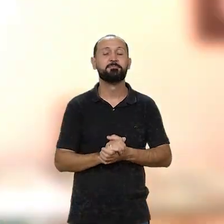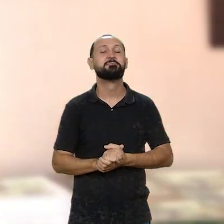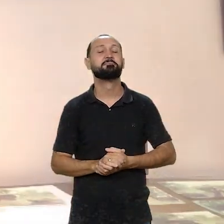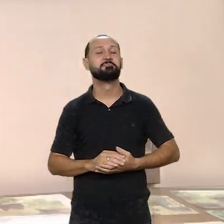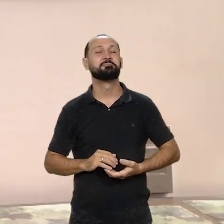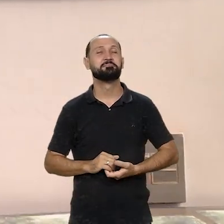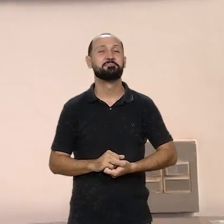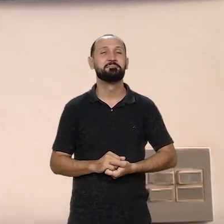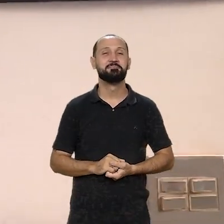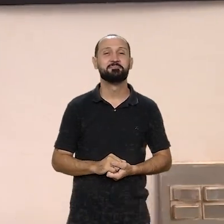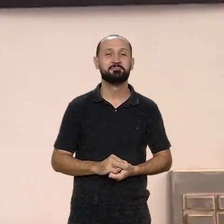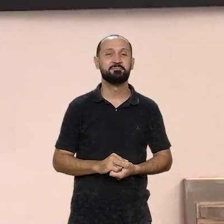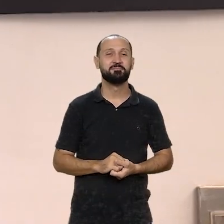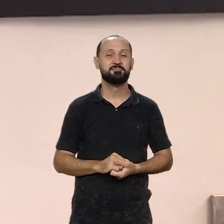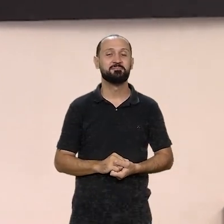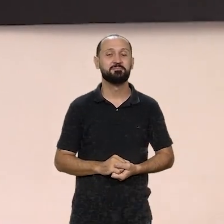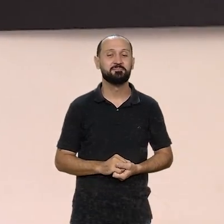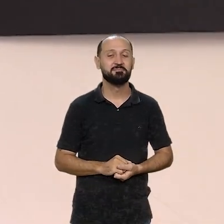resposta.